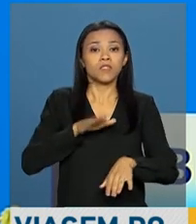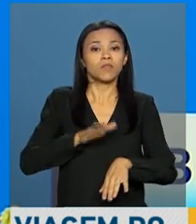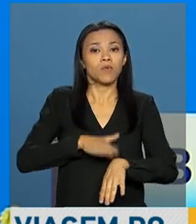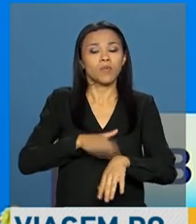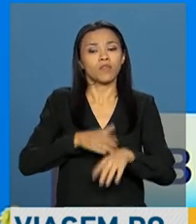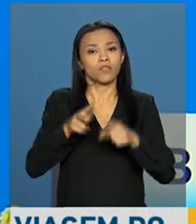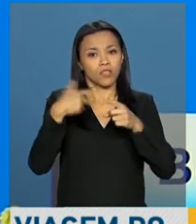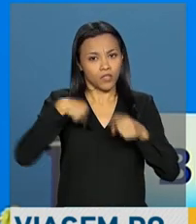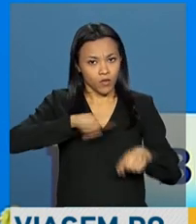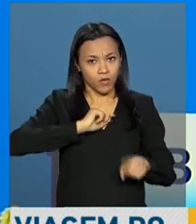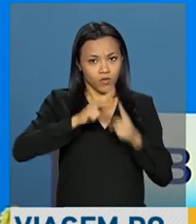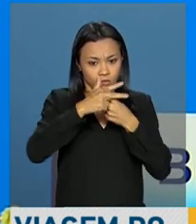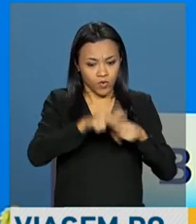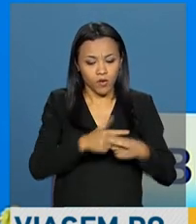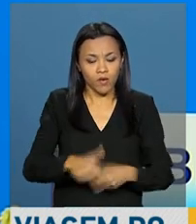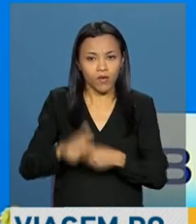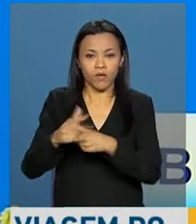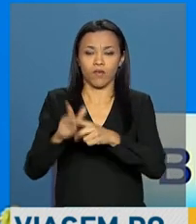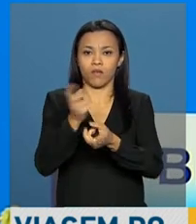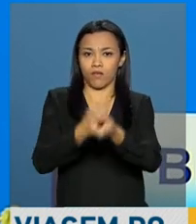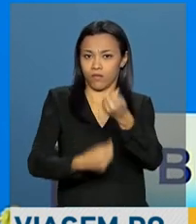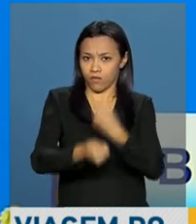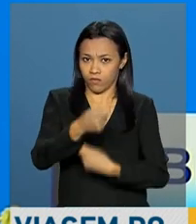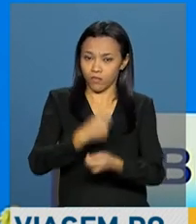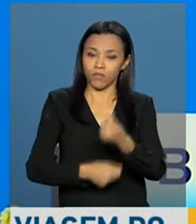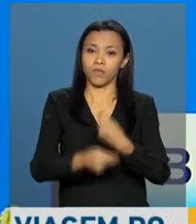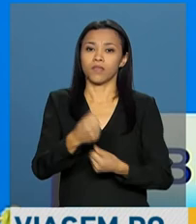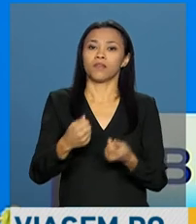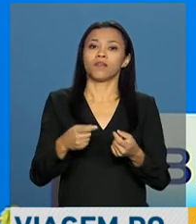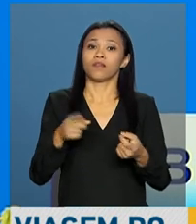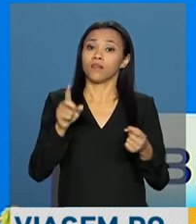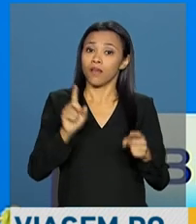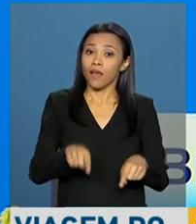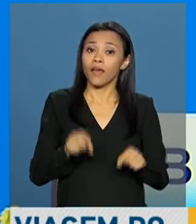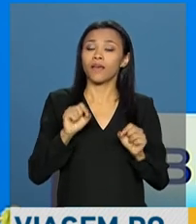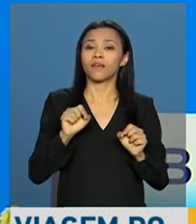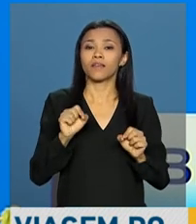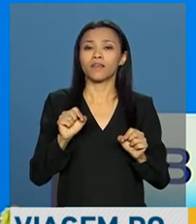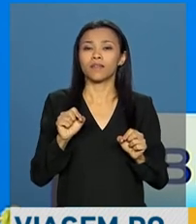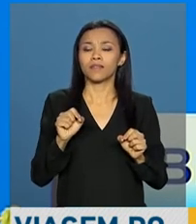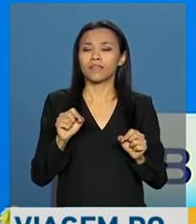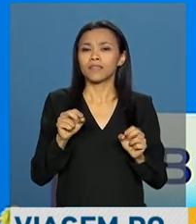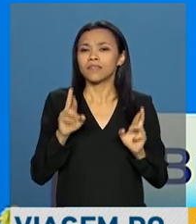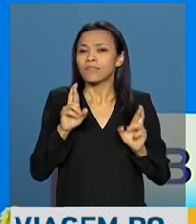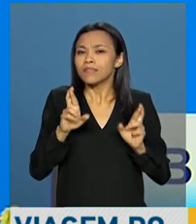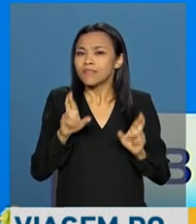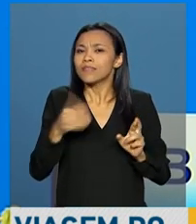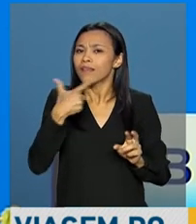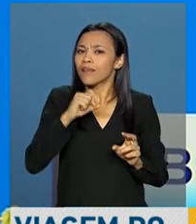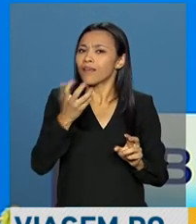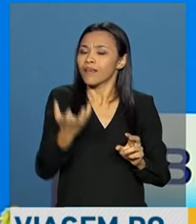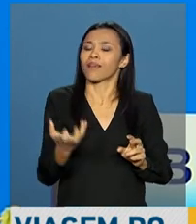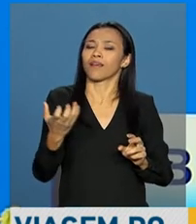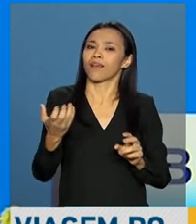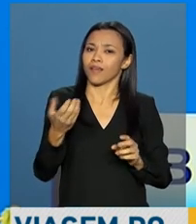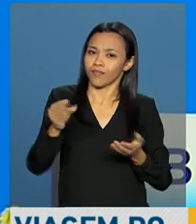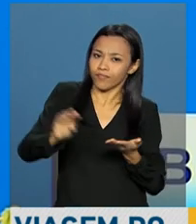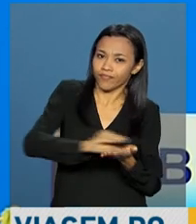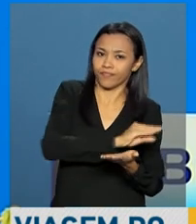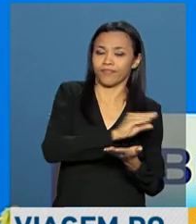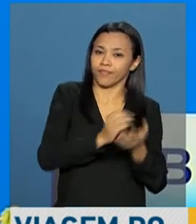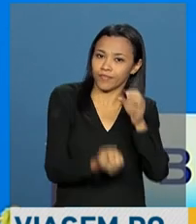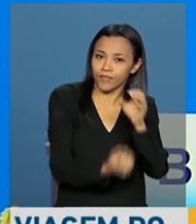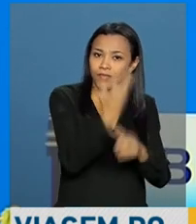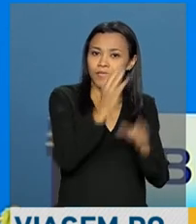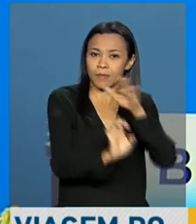nossa economia, multiplicam-se as perspectivas para quem quer investir no Brasil.